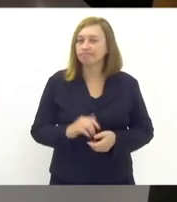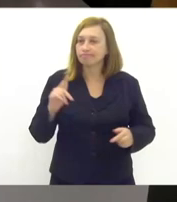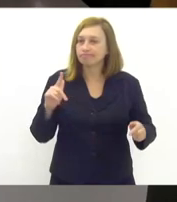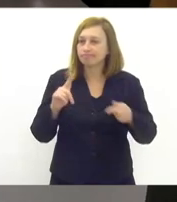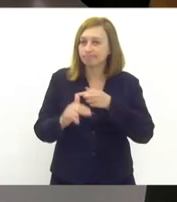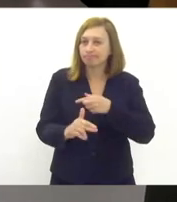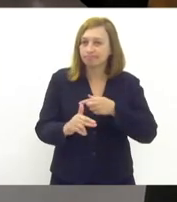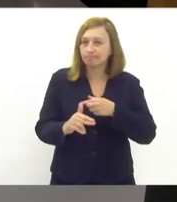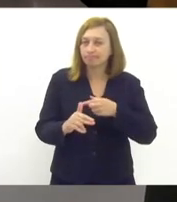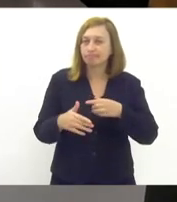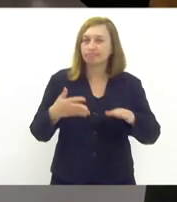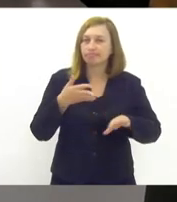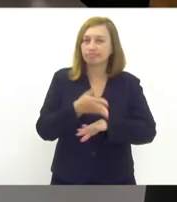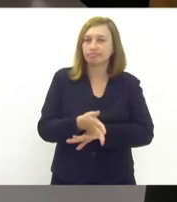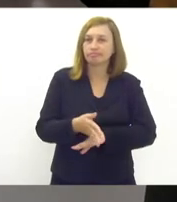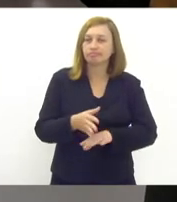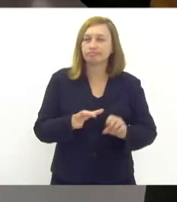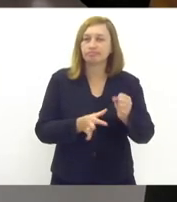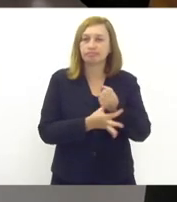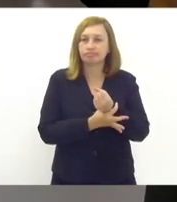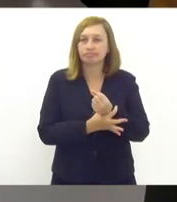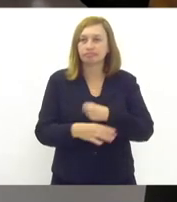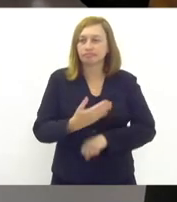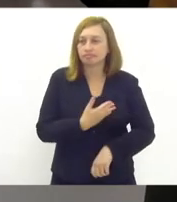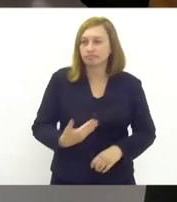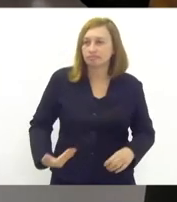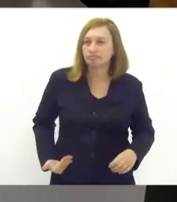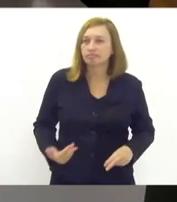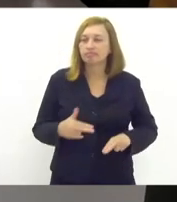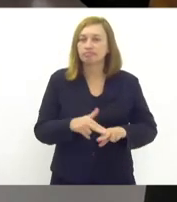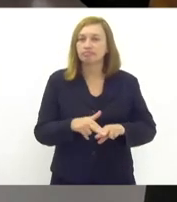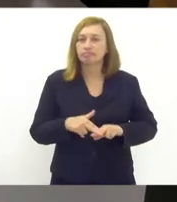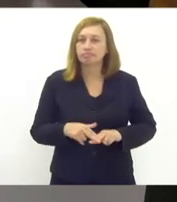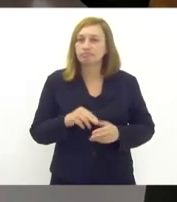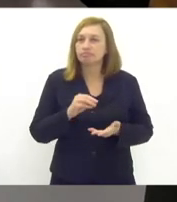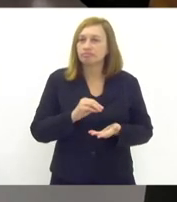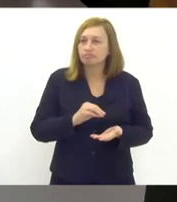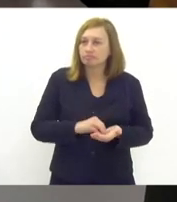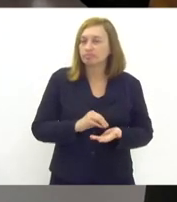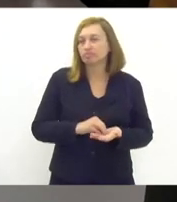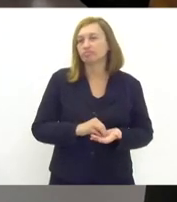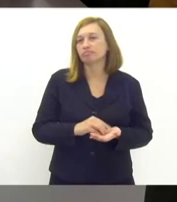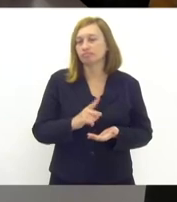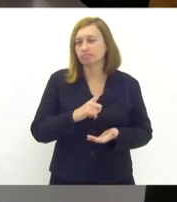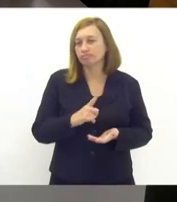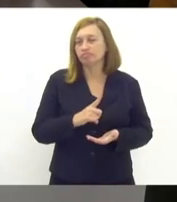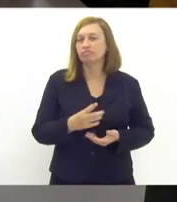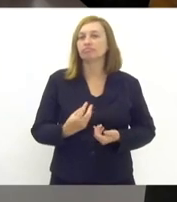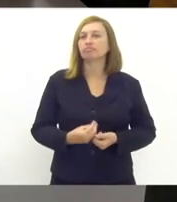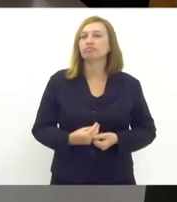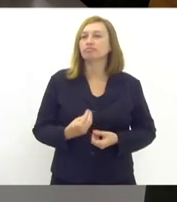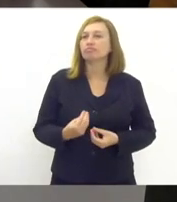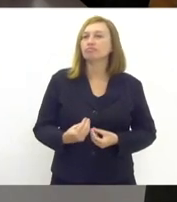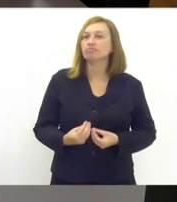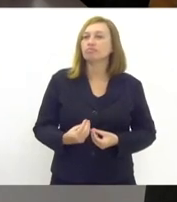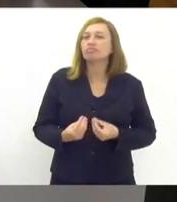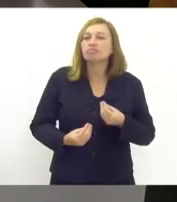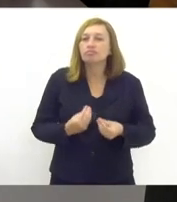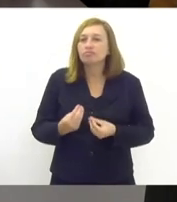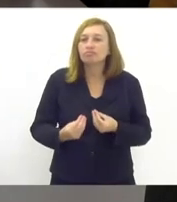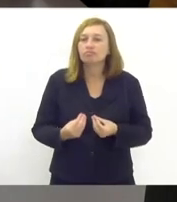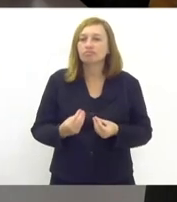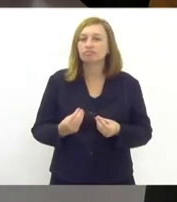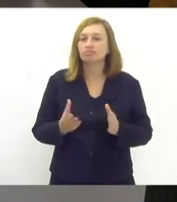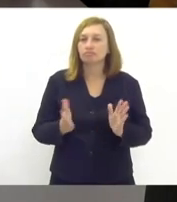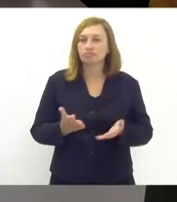de ingressar nas forças de segurança em função da falta que o senhor teve. Em que situação isso se encontra hoje?